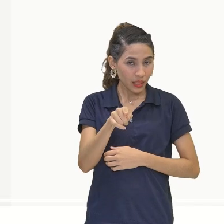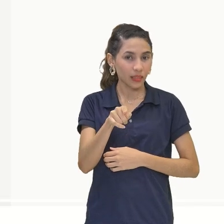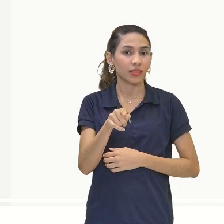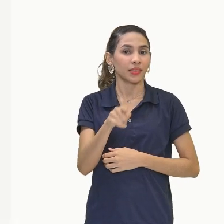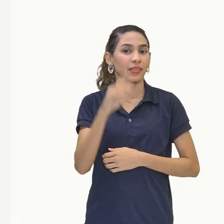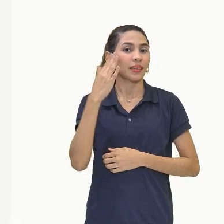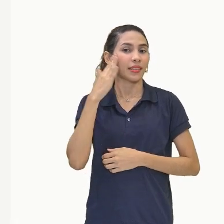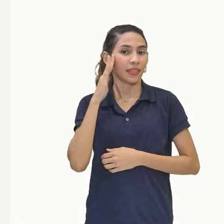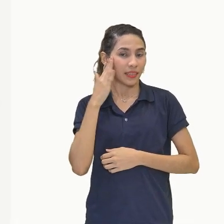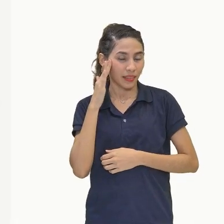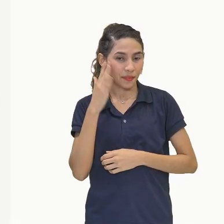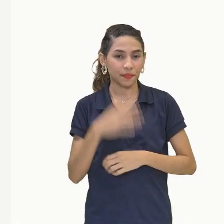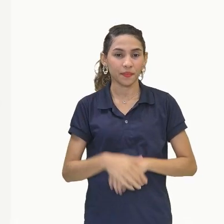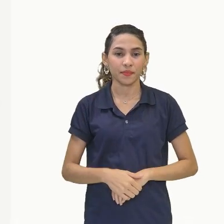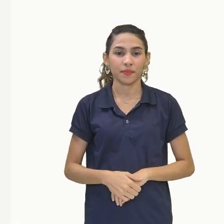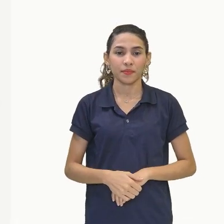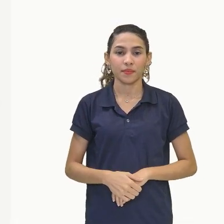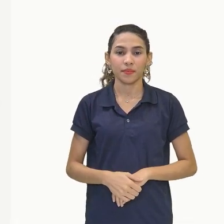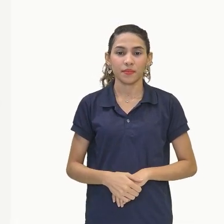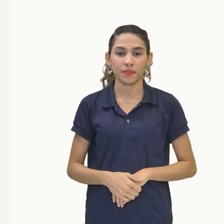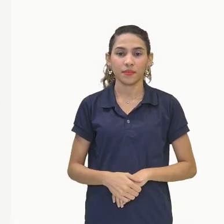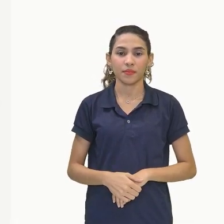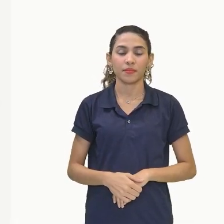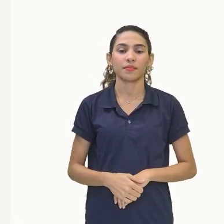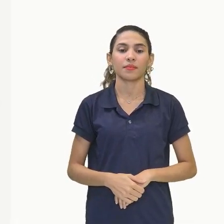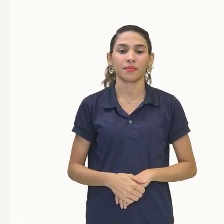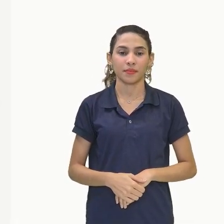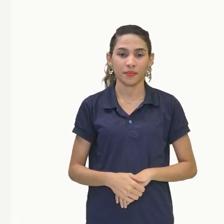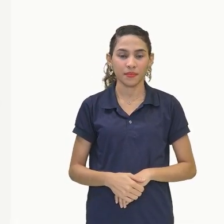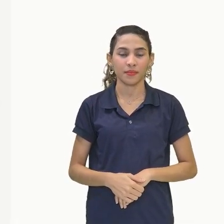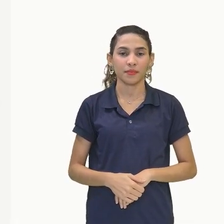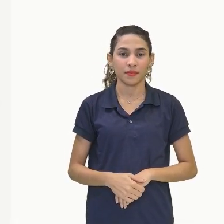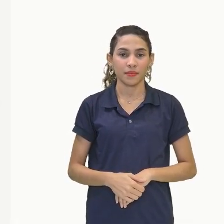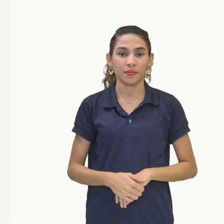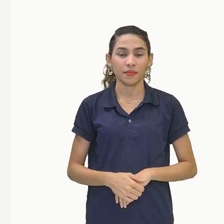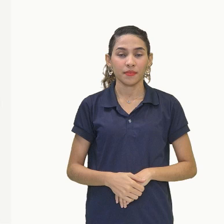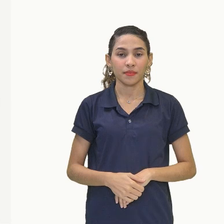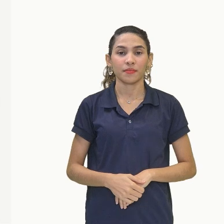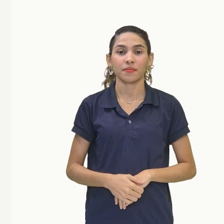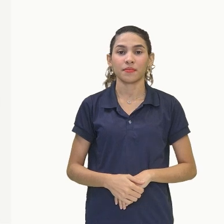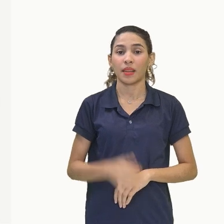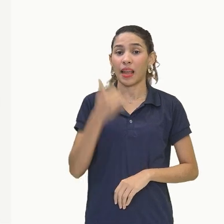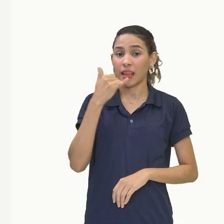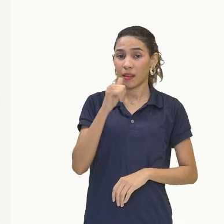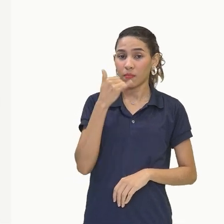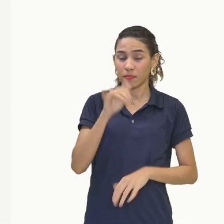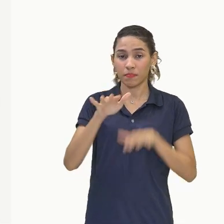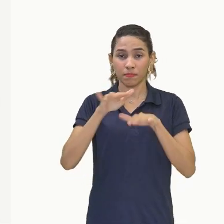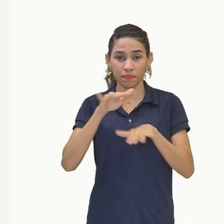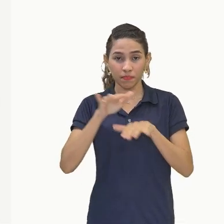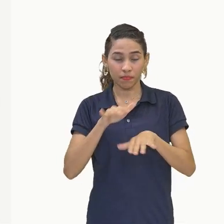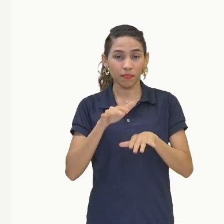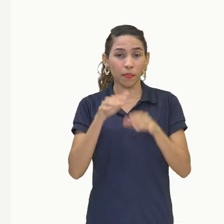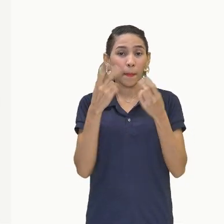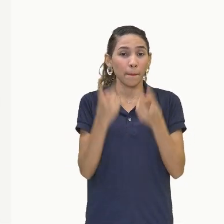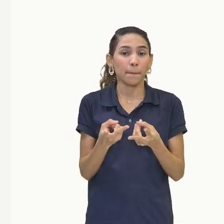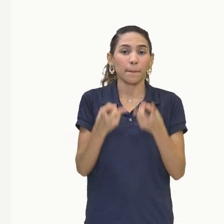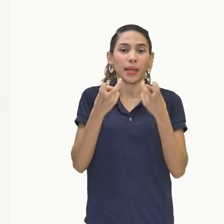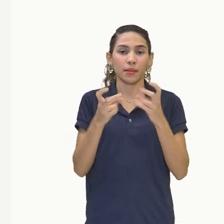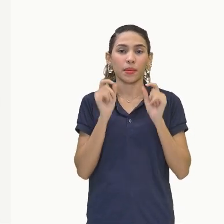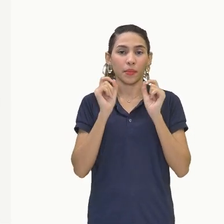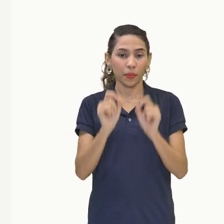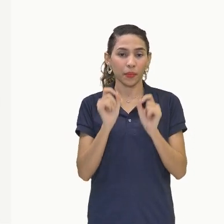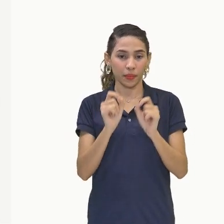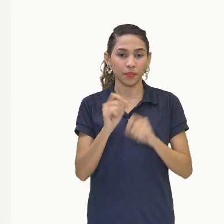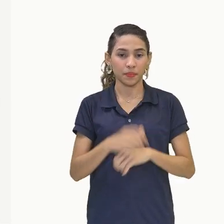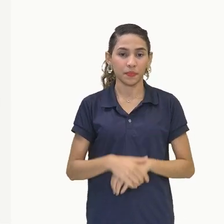ao falarmos aí da nossa eletrodinâmica, nós percebemos aí, ó, que você tem